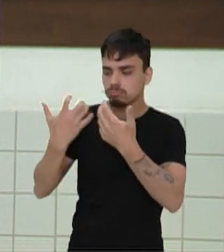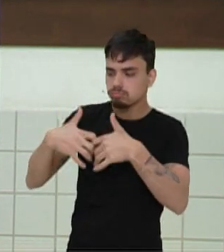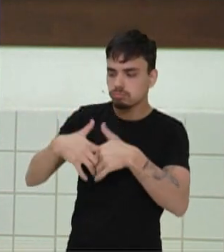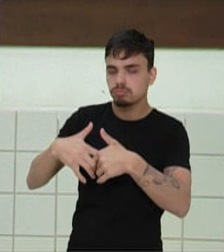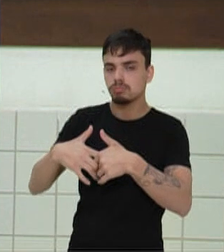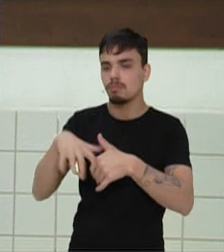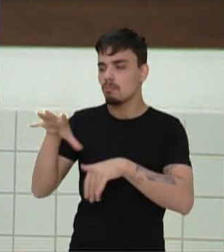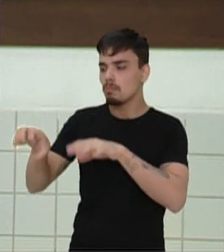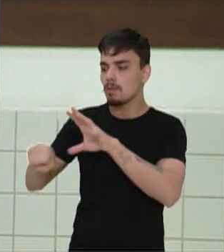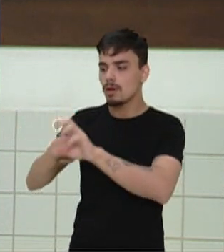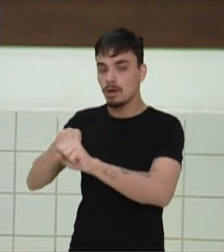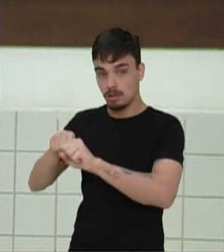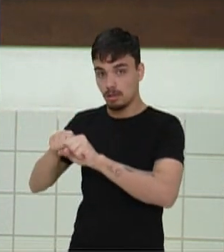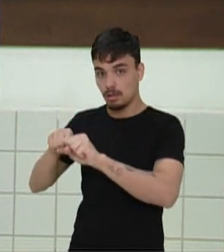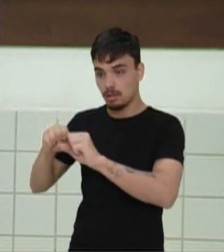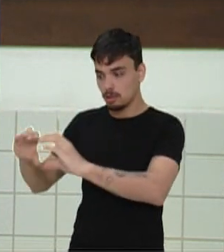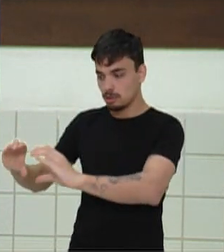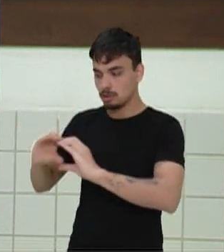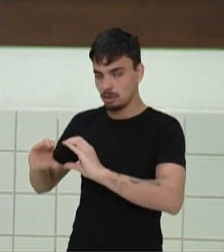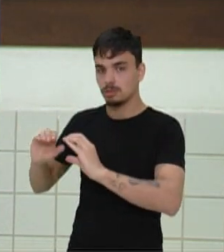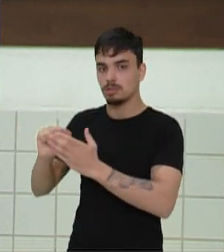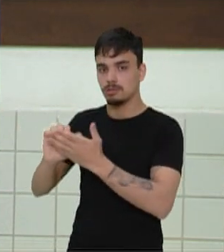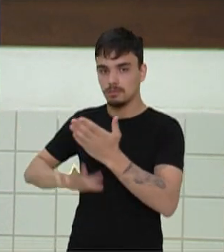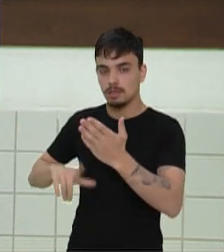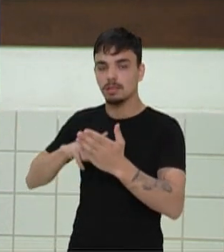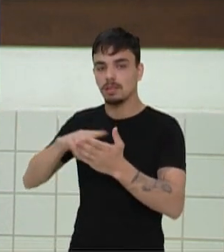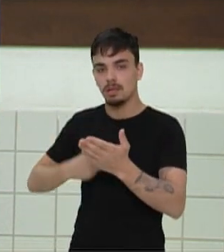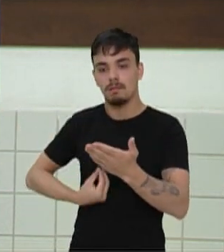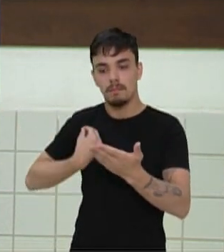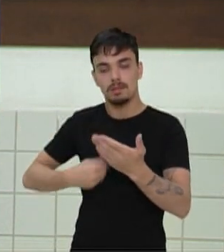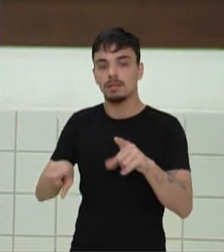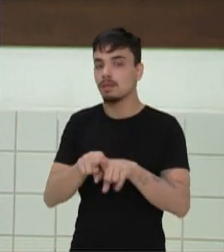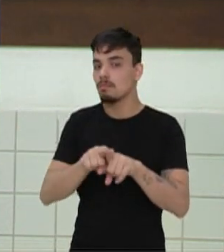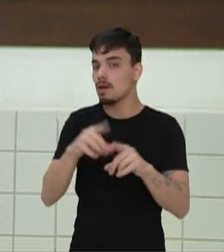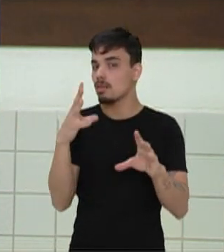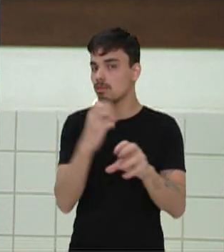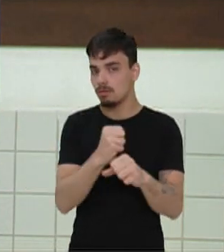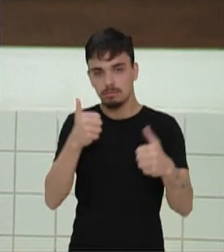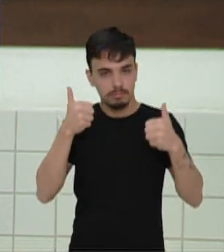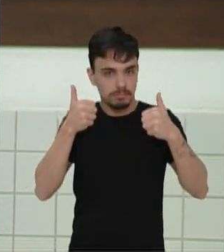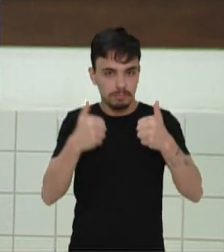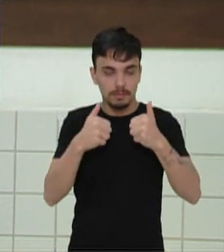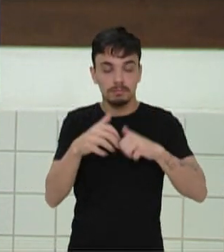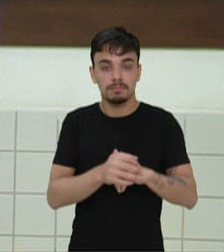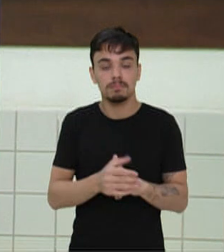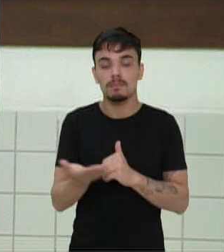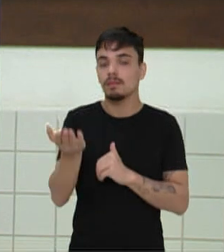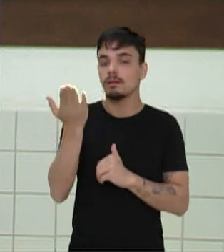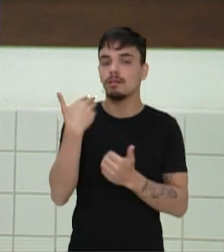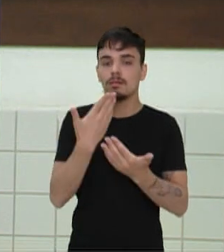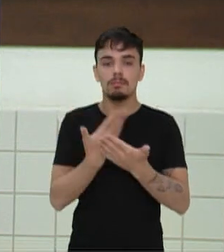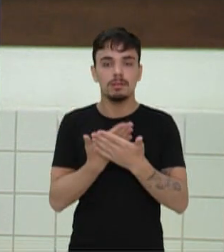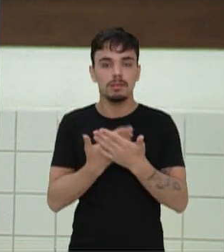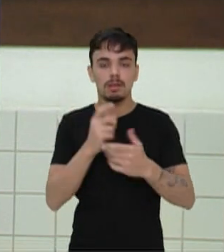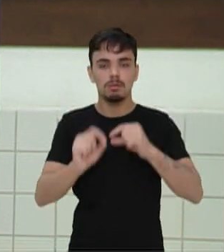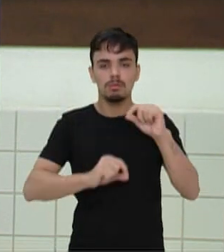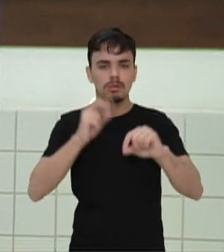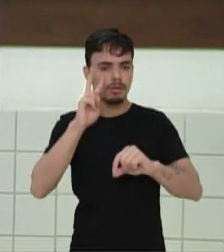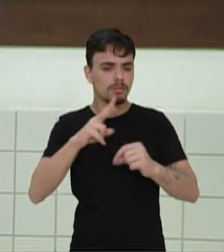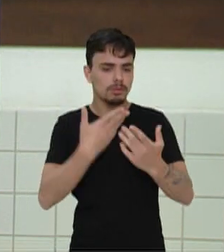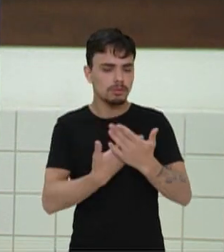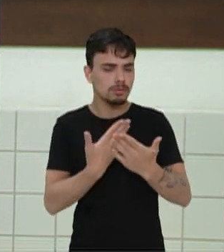essas atividades, que elas vão contar também a presença e a nota de vocês, ok? Bom, na aula passada o que a gente viu